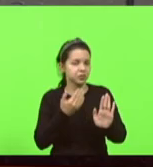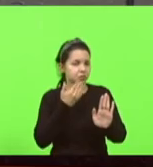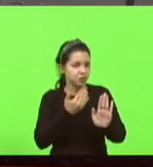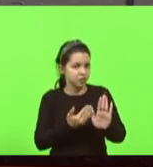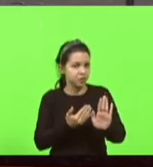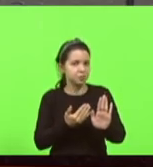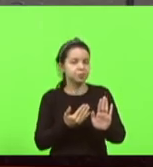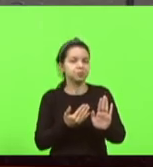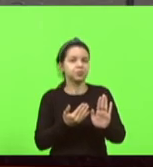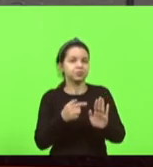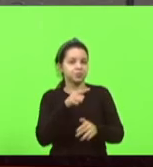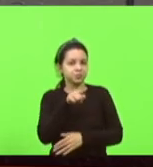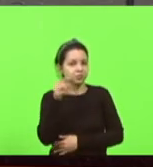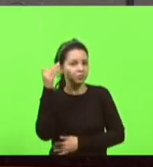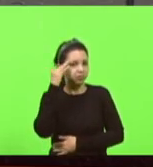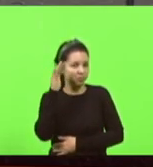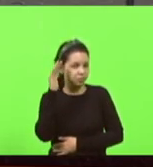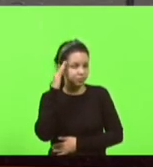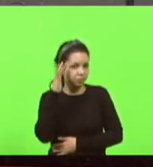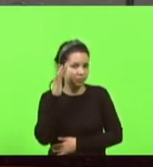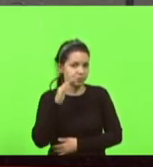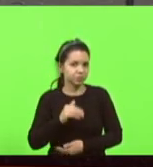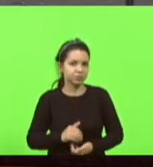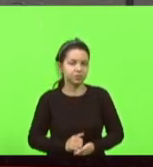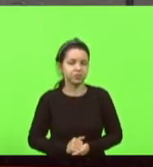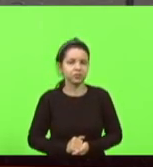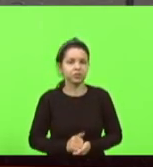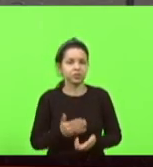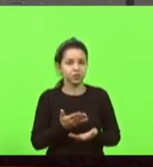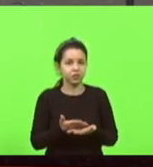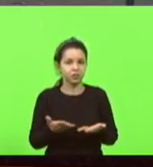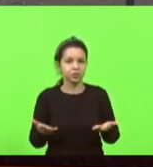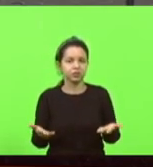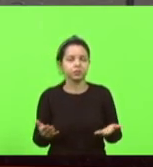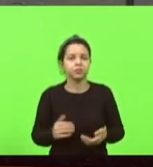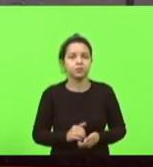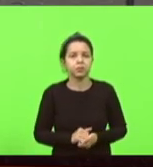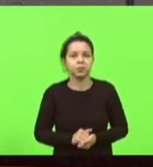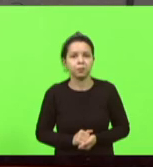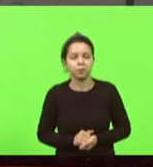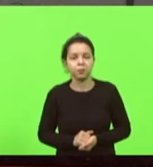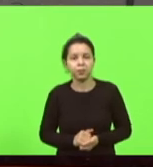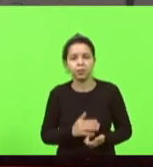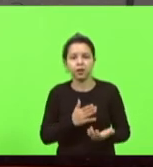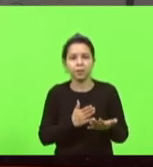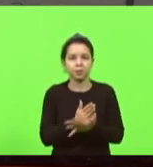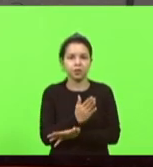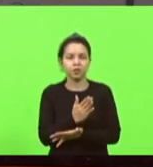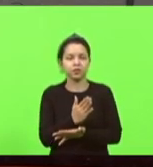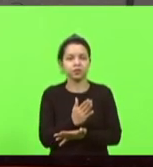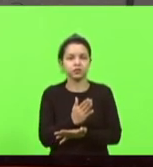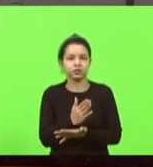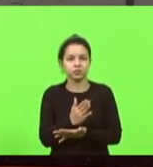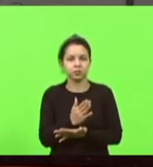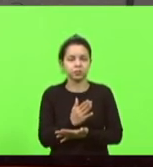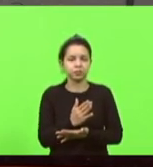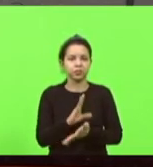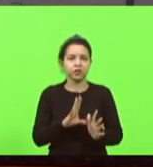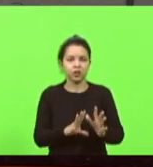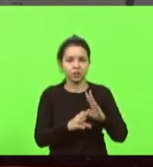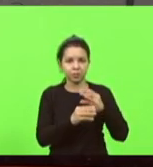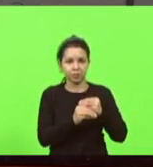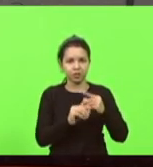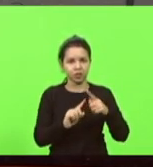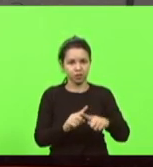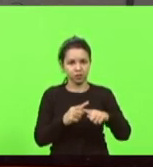a compreensão dos colegas para a aprovação dessa emenda aditiva,